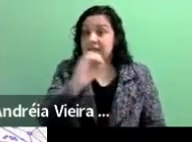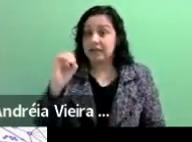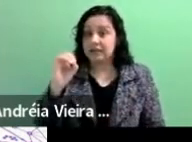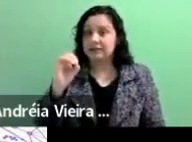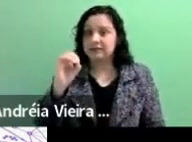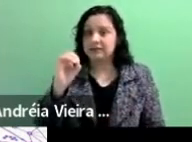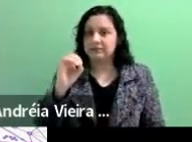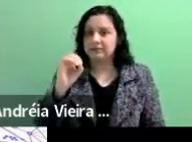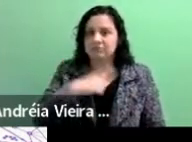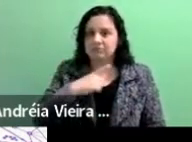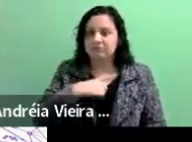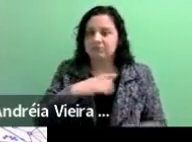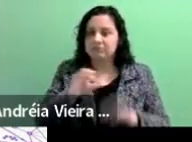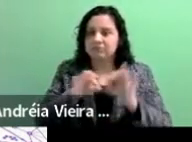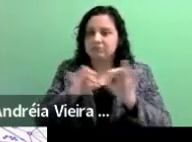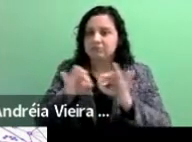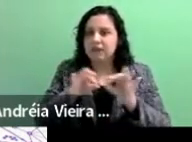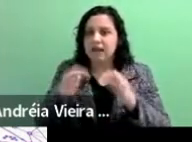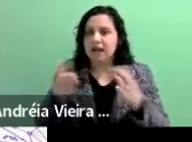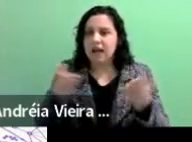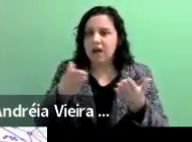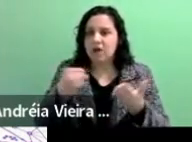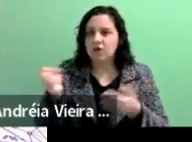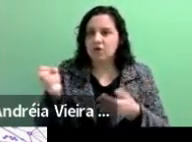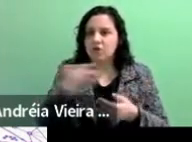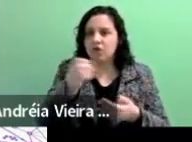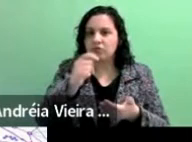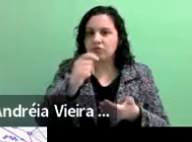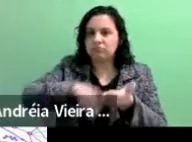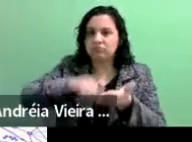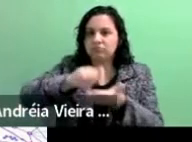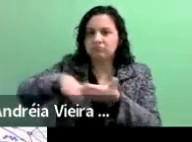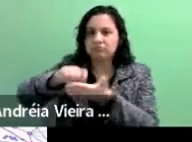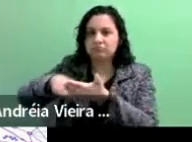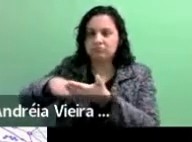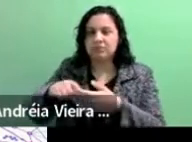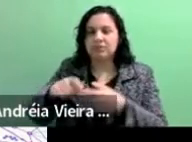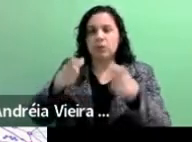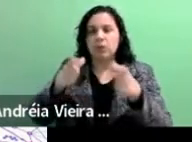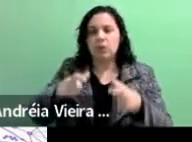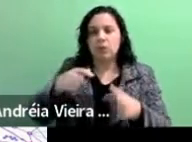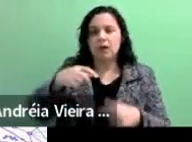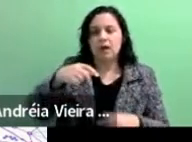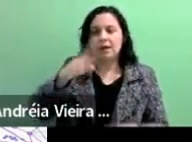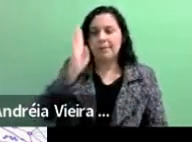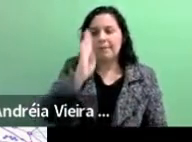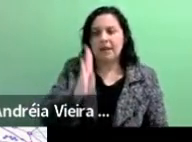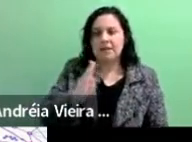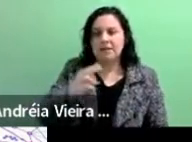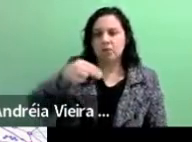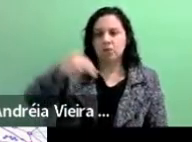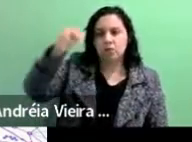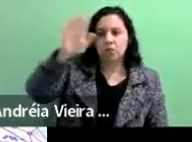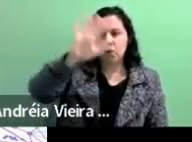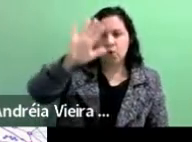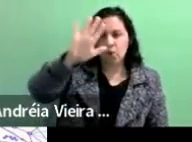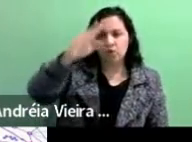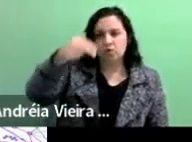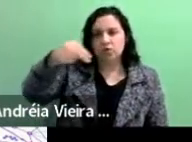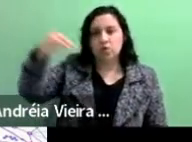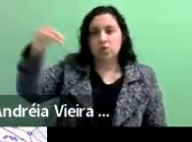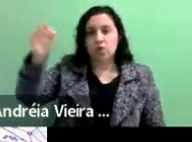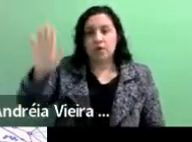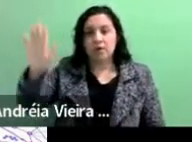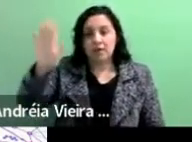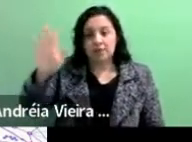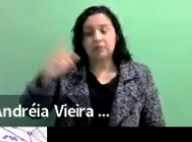processo de credenciamento de novas unidades na região norte do país, nordeste. Então, teremos aí mais